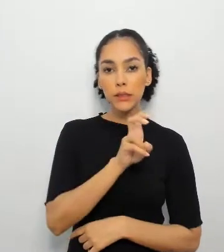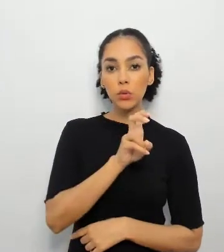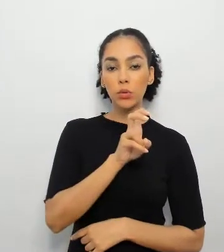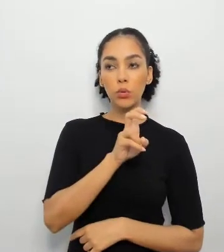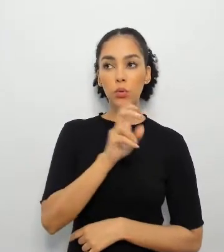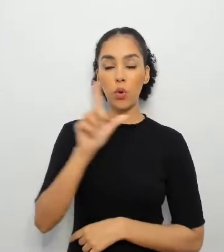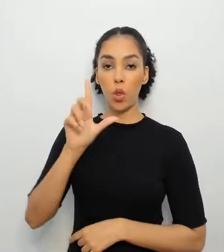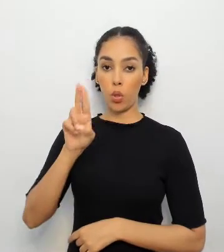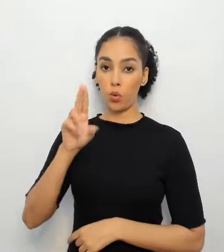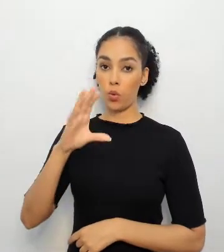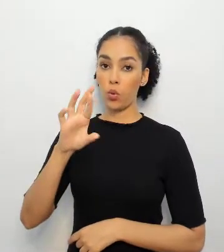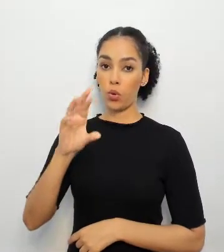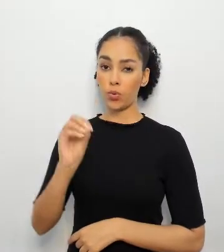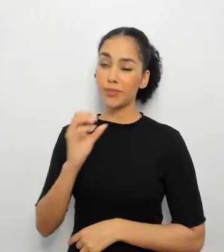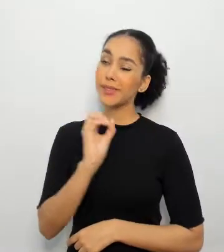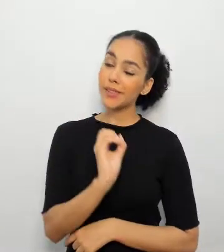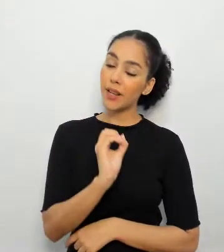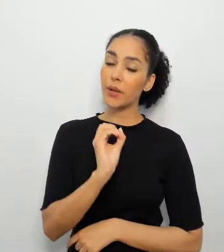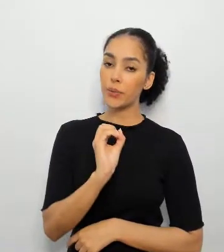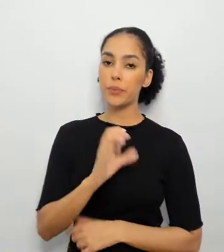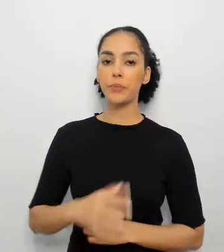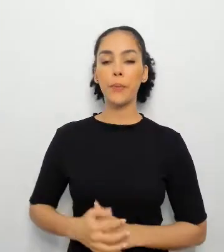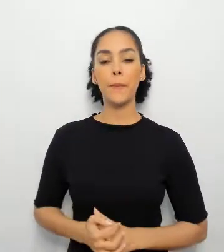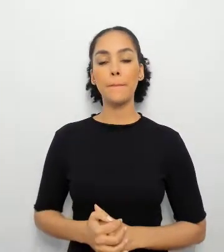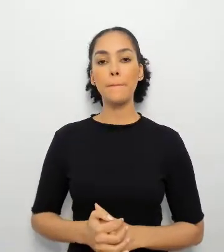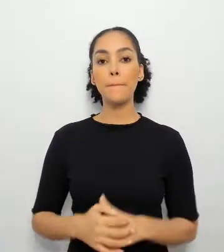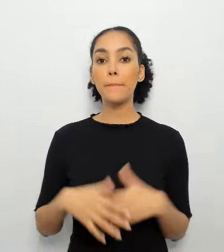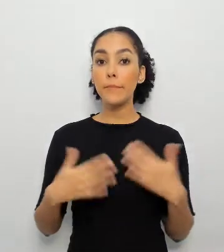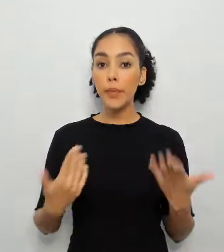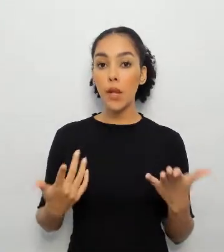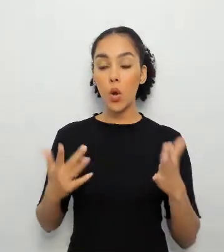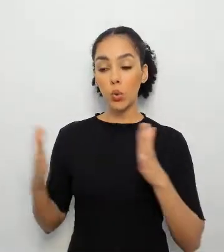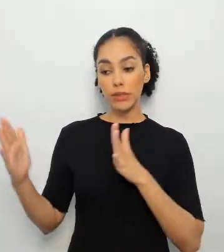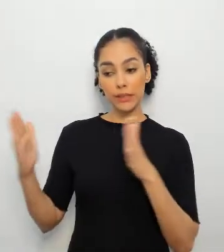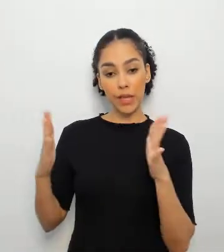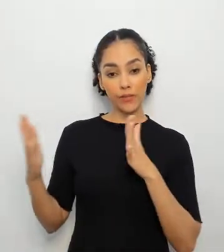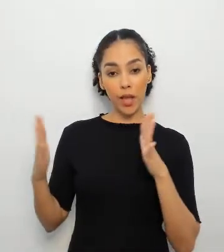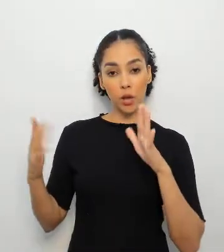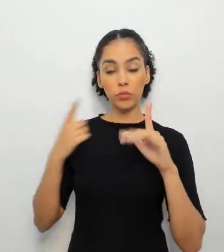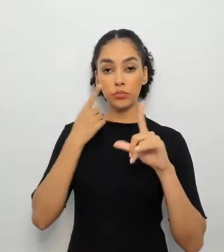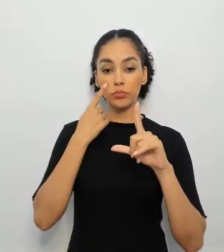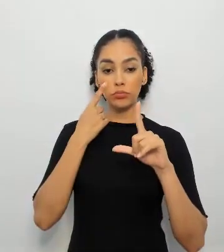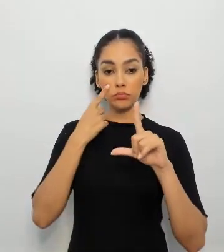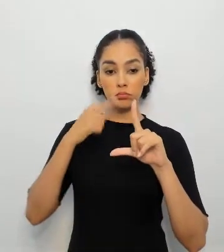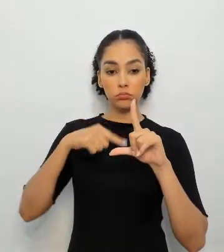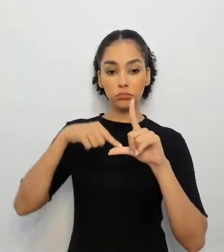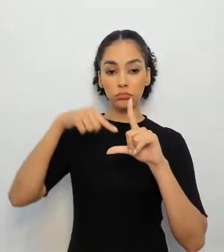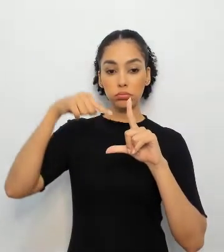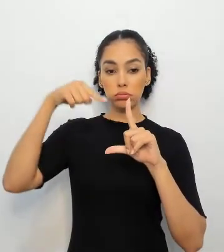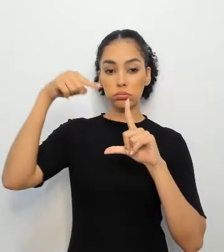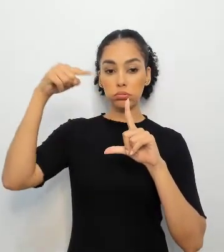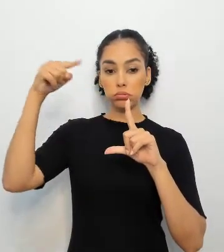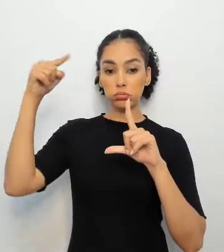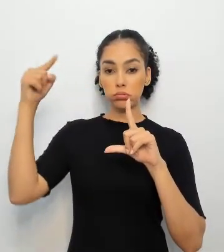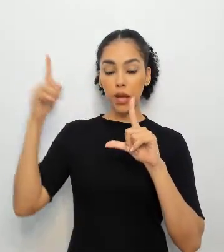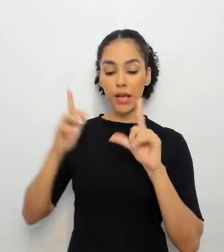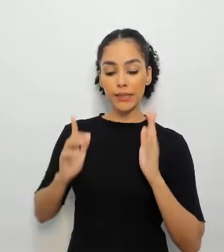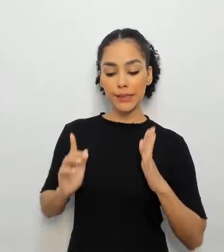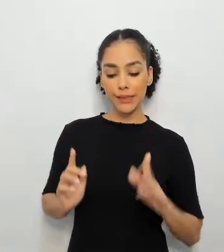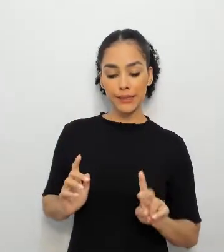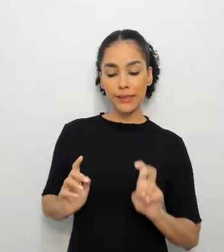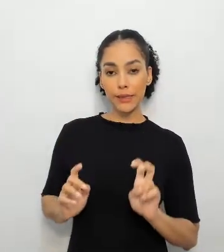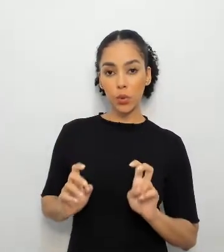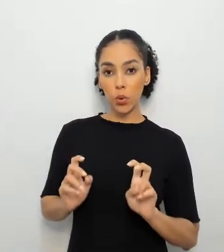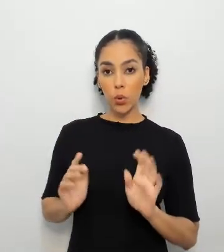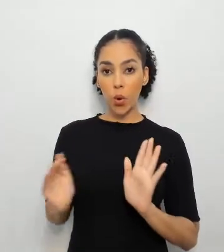custo. Agora, nesse intervalo que vai de 5 até 15, que é